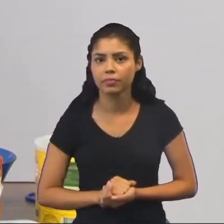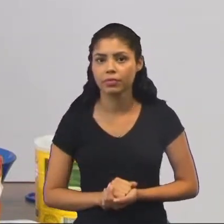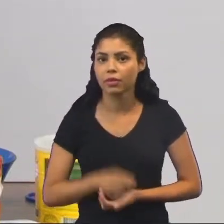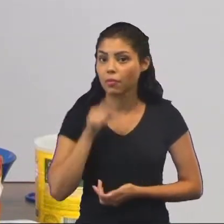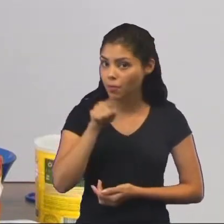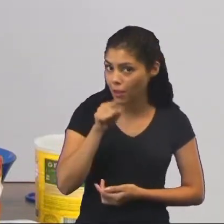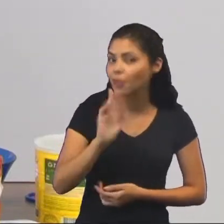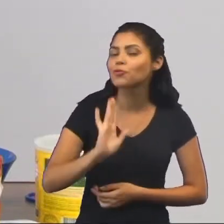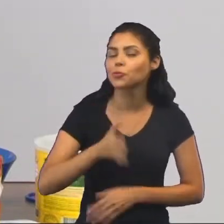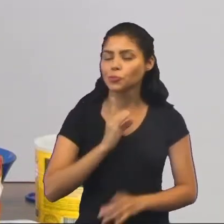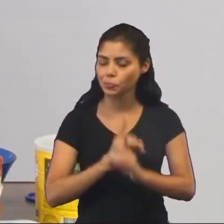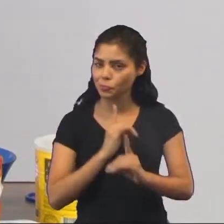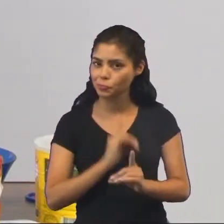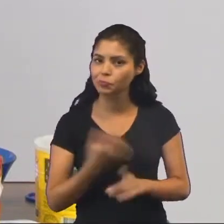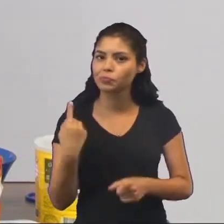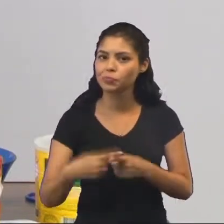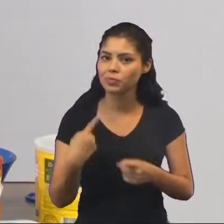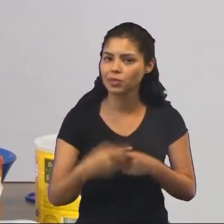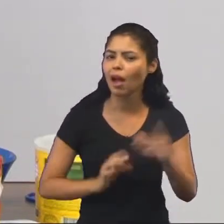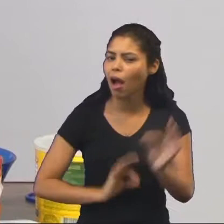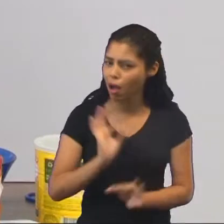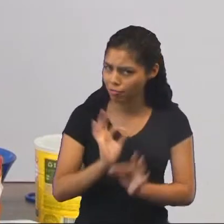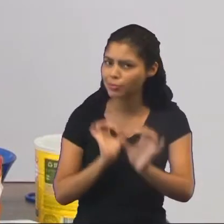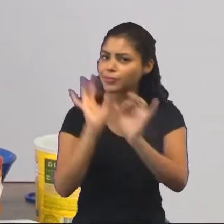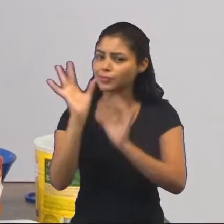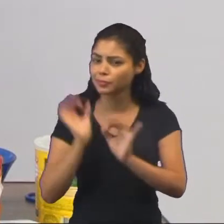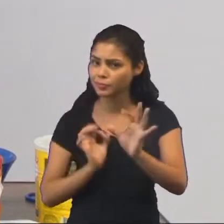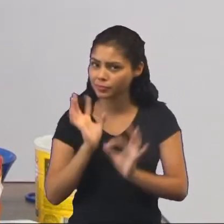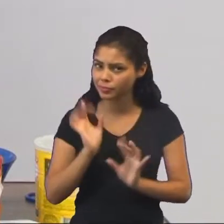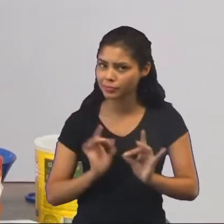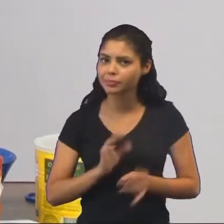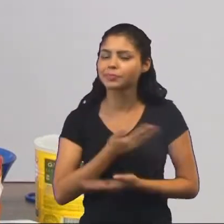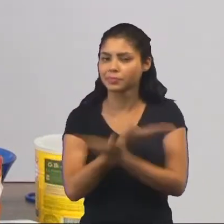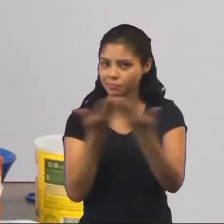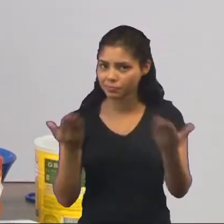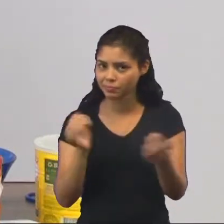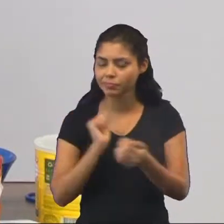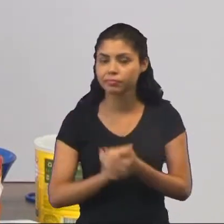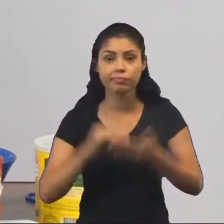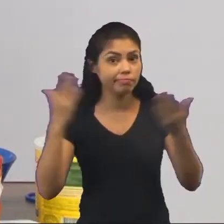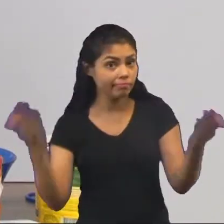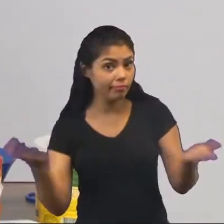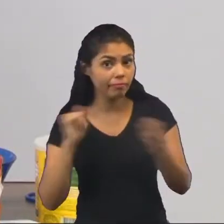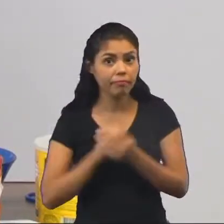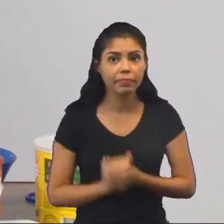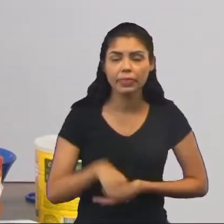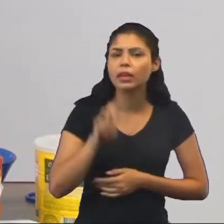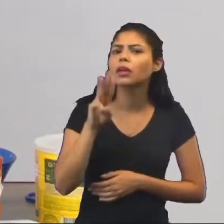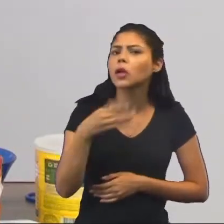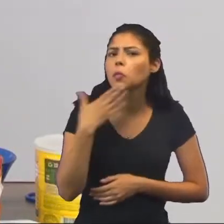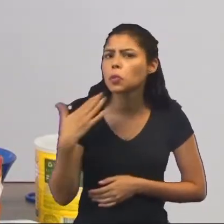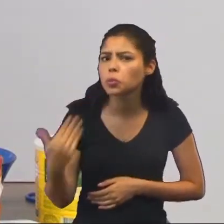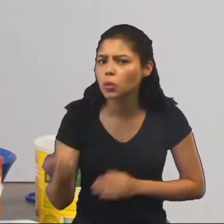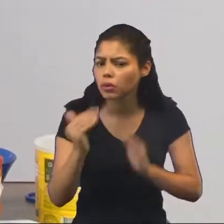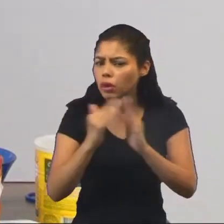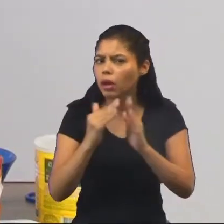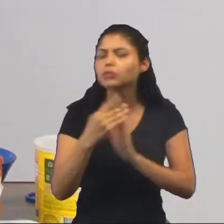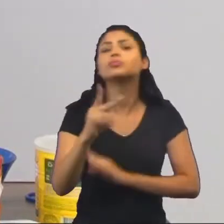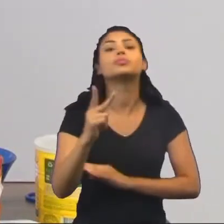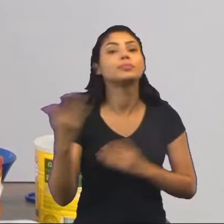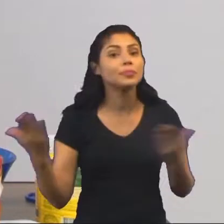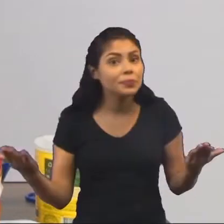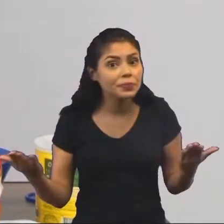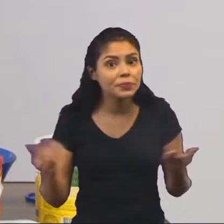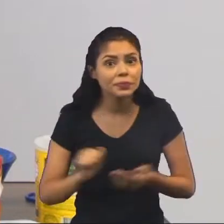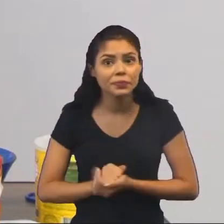vocês vão já descobrir, porque eu vou dar algumas pistas para vocês. Então, quem cozinha melhor na casa de